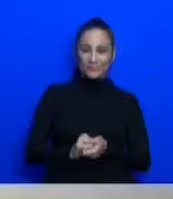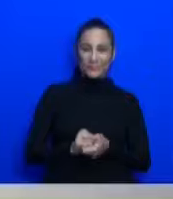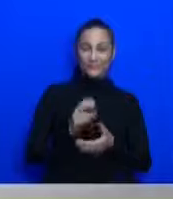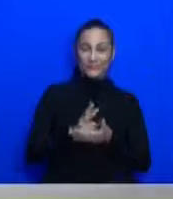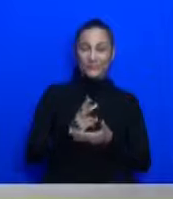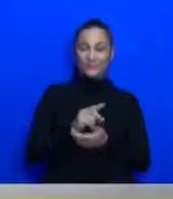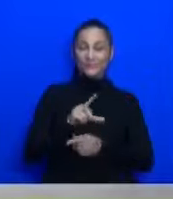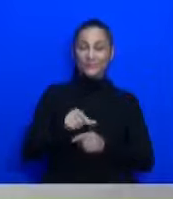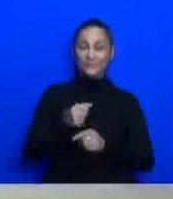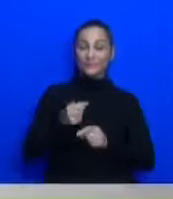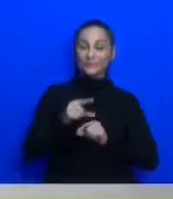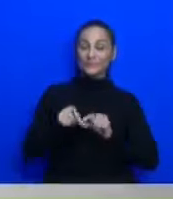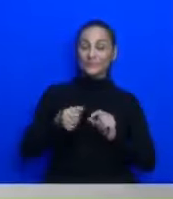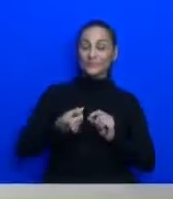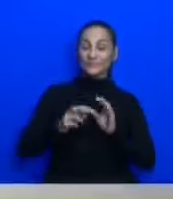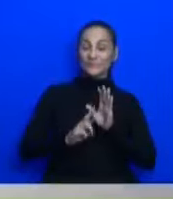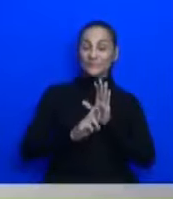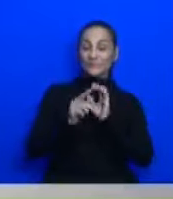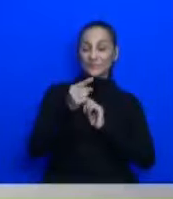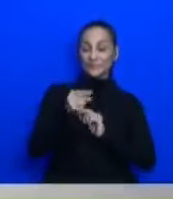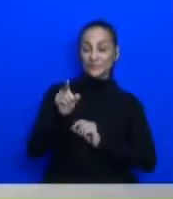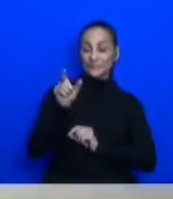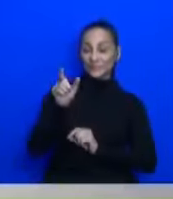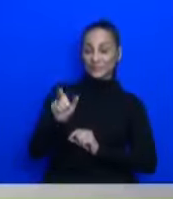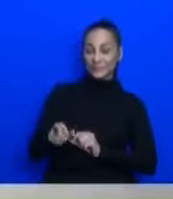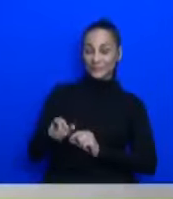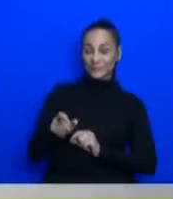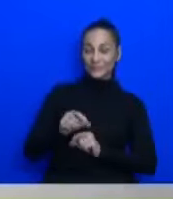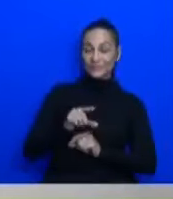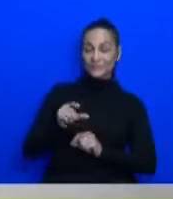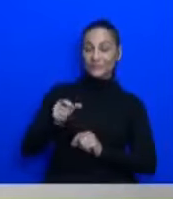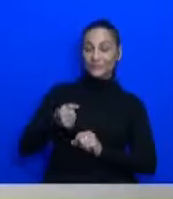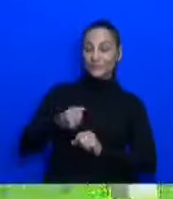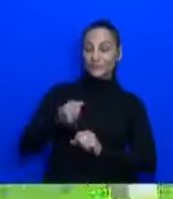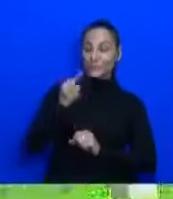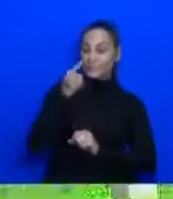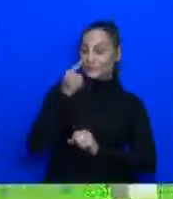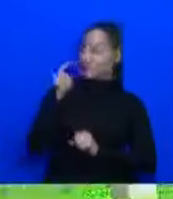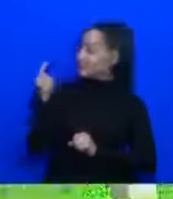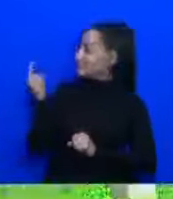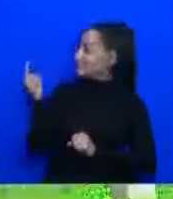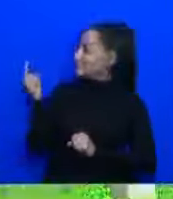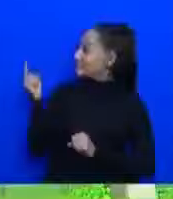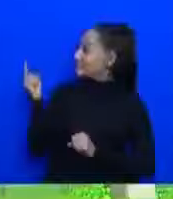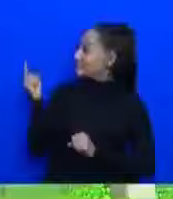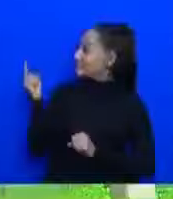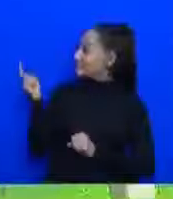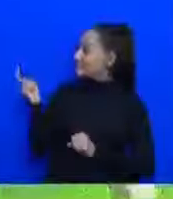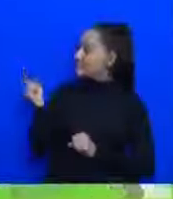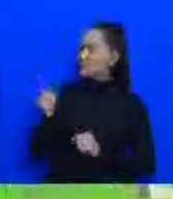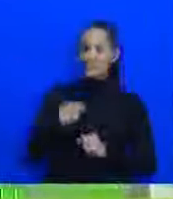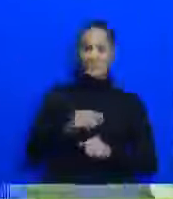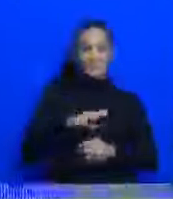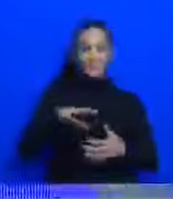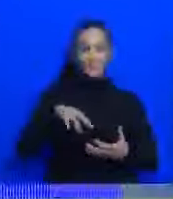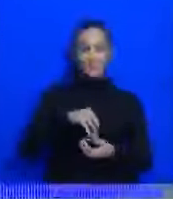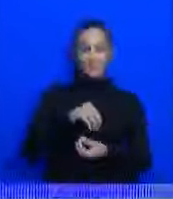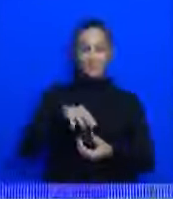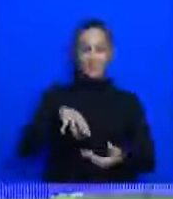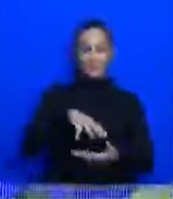Vamos então ao sorteio do número correspondente à última coluna, a coluna de número 7. Bola posicionada, valendo.